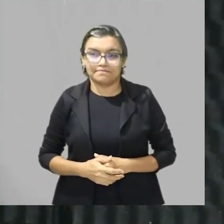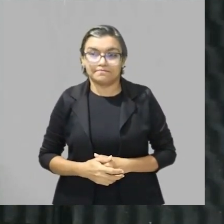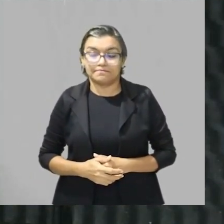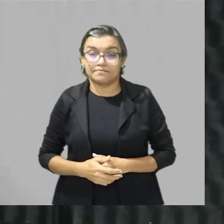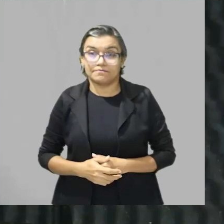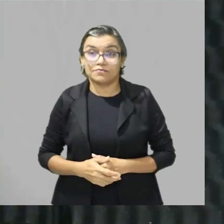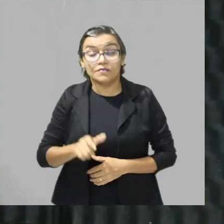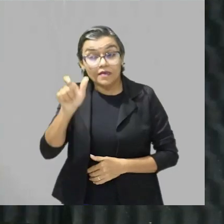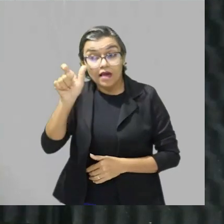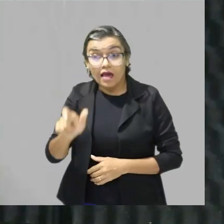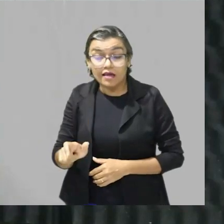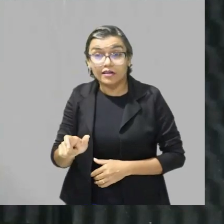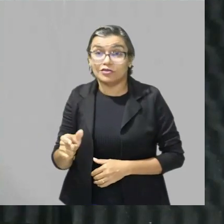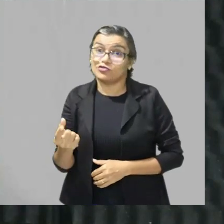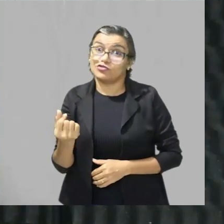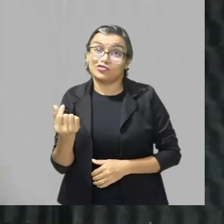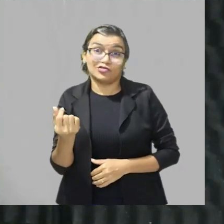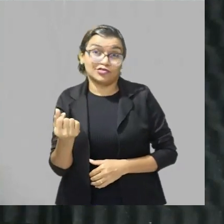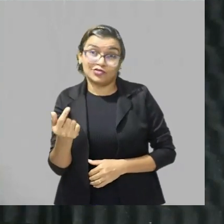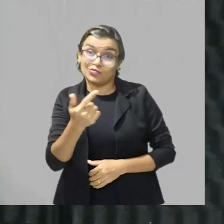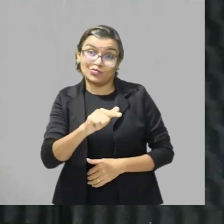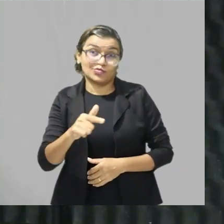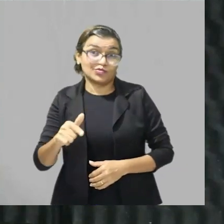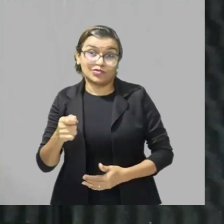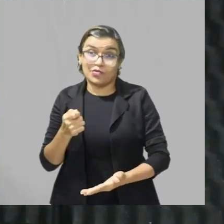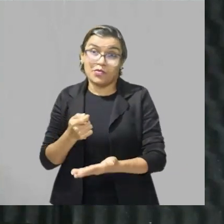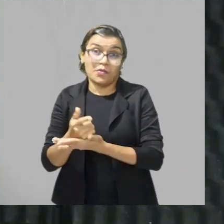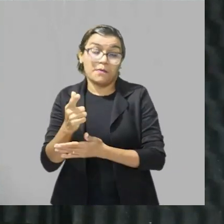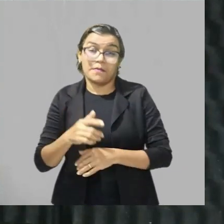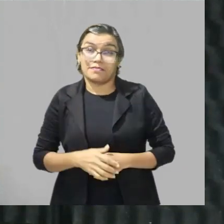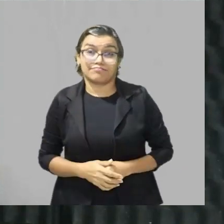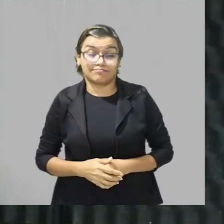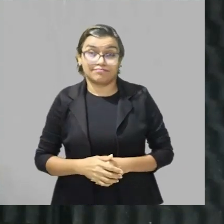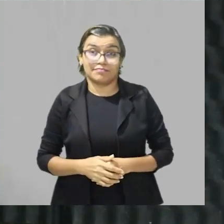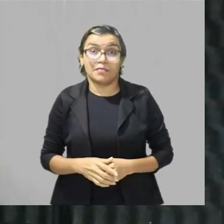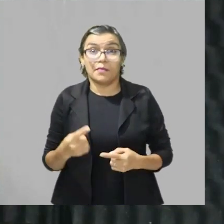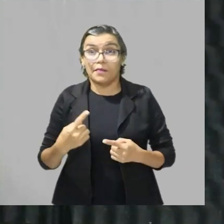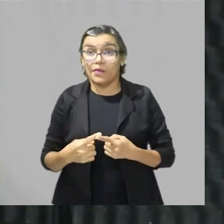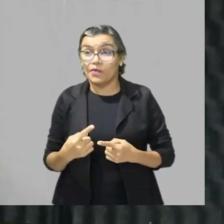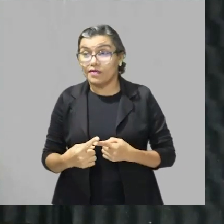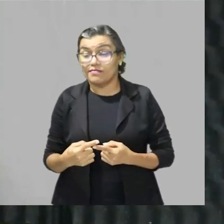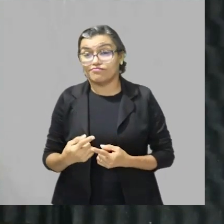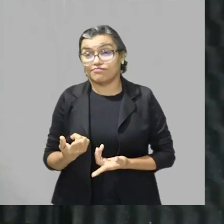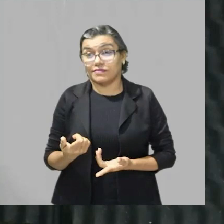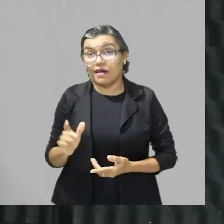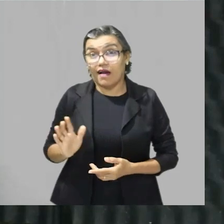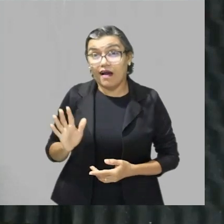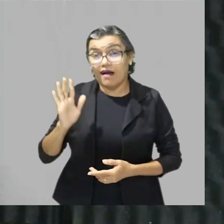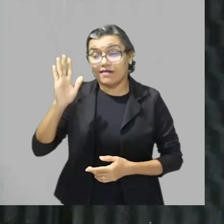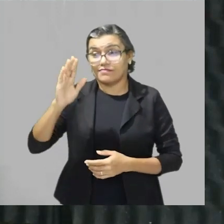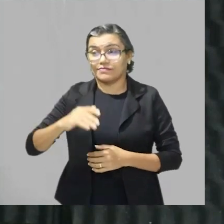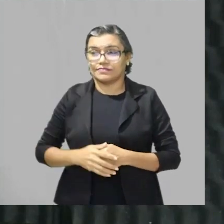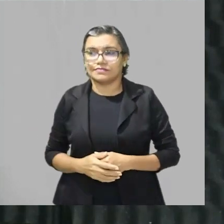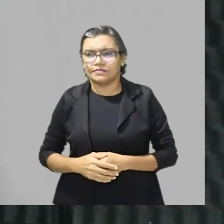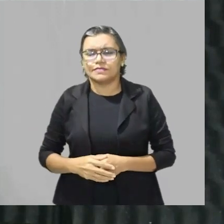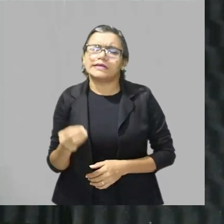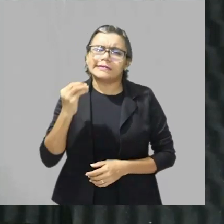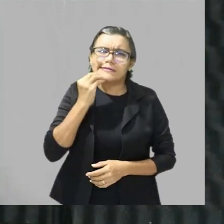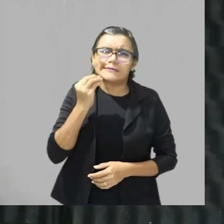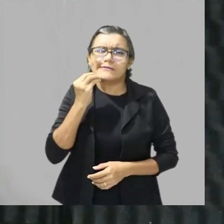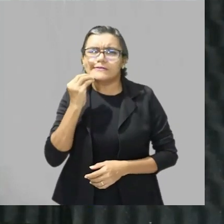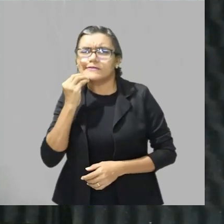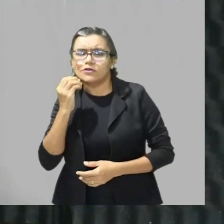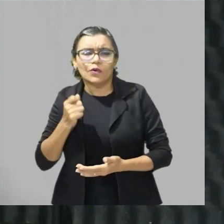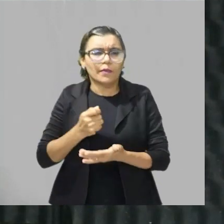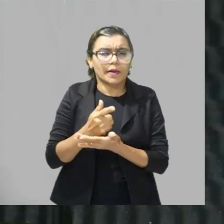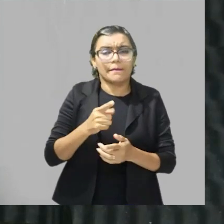mas não tinha condições financeiras para comprá-lo do farmacêutico porque que tinha forma após esgotadas as tentativa de conseguir o remédio de